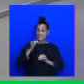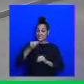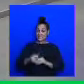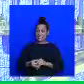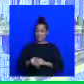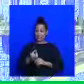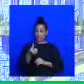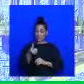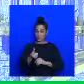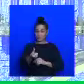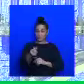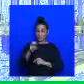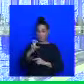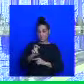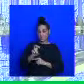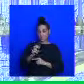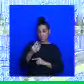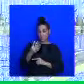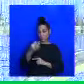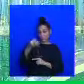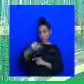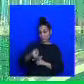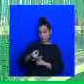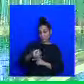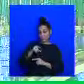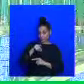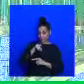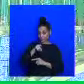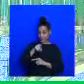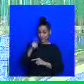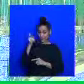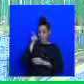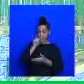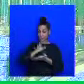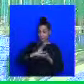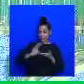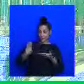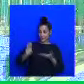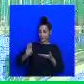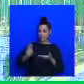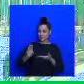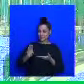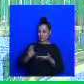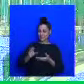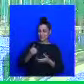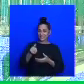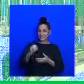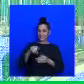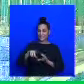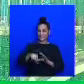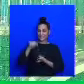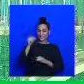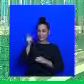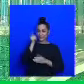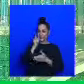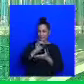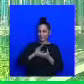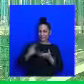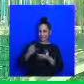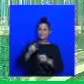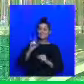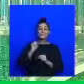acertar 6, 5 ou 4 números dentre esses 60, você leva o prêmio.